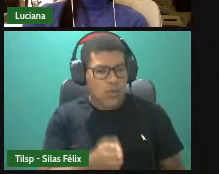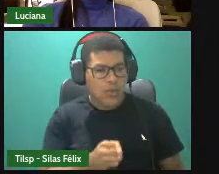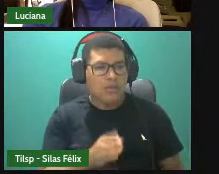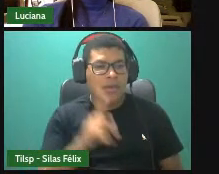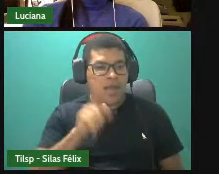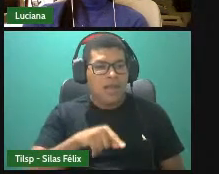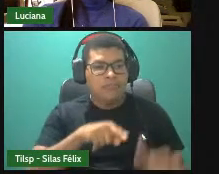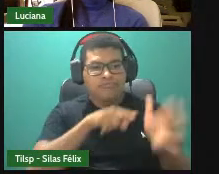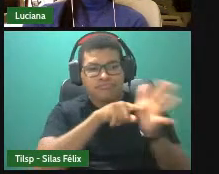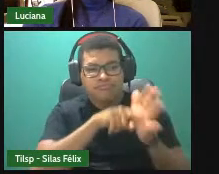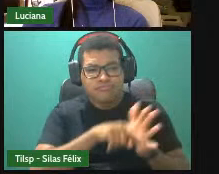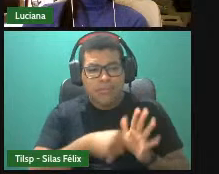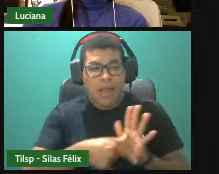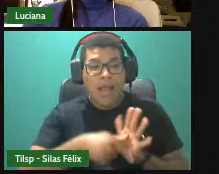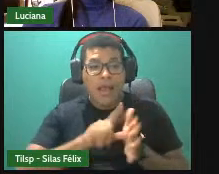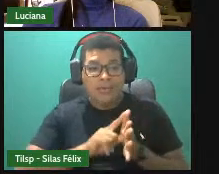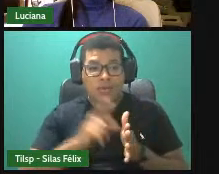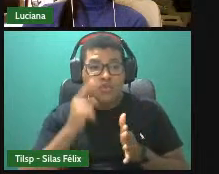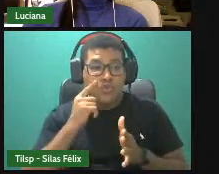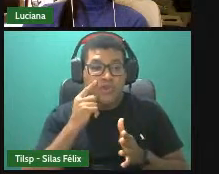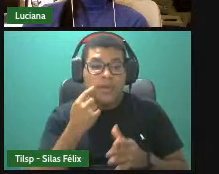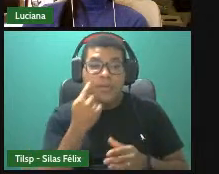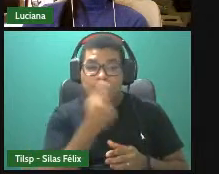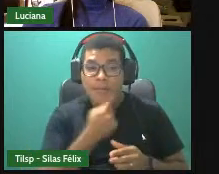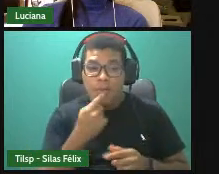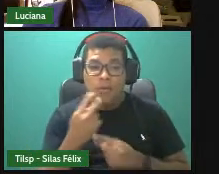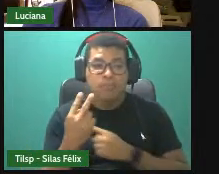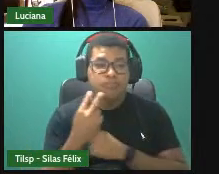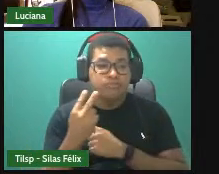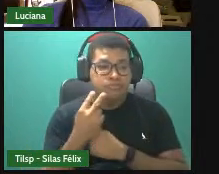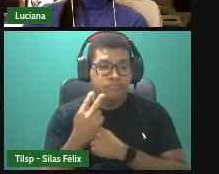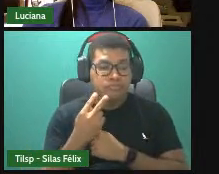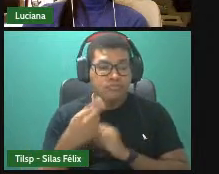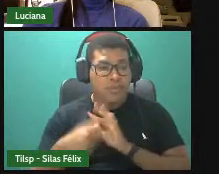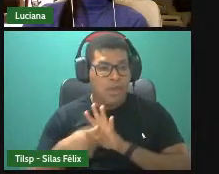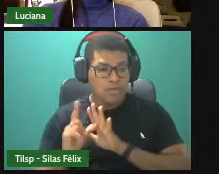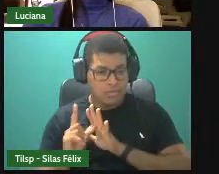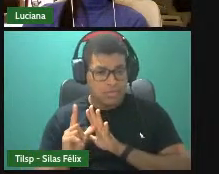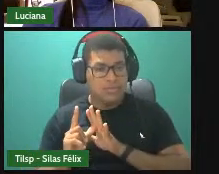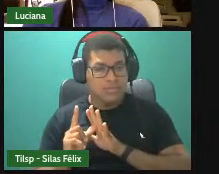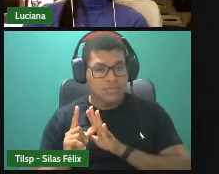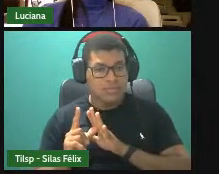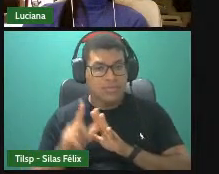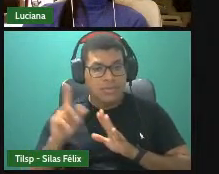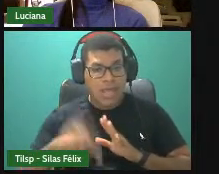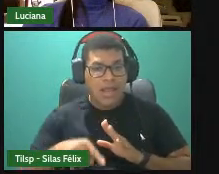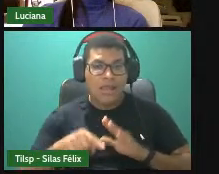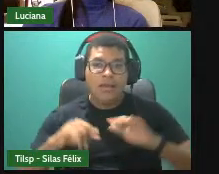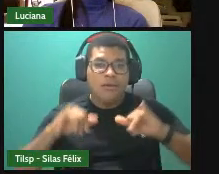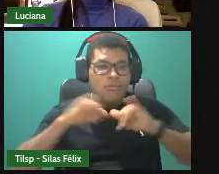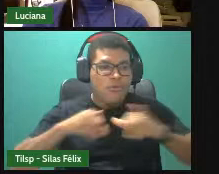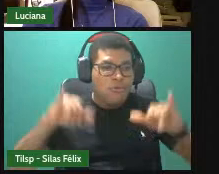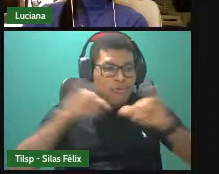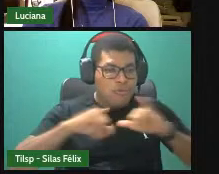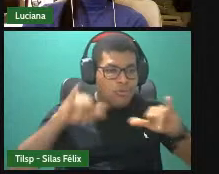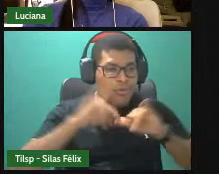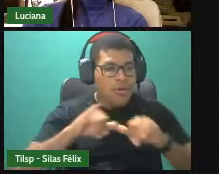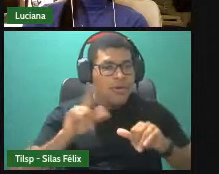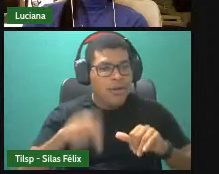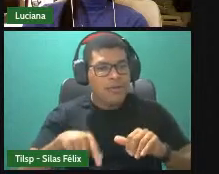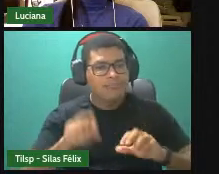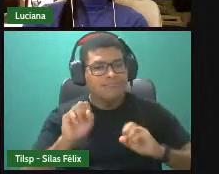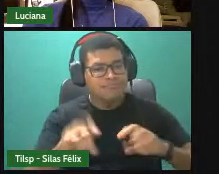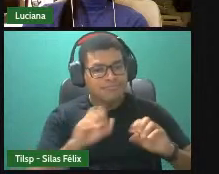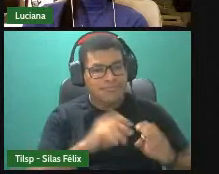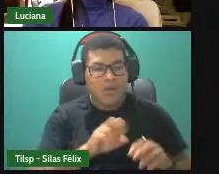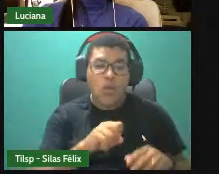diagnóstico precoce das alterações bucais, realizando campanhas educativas e avaliação de